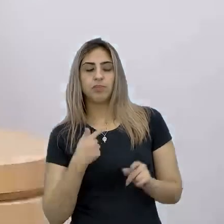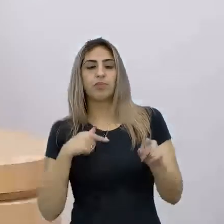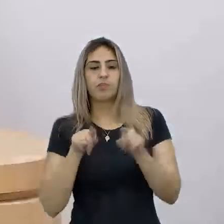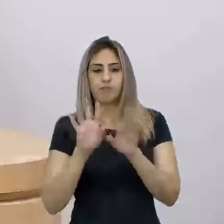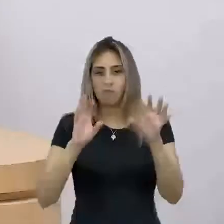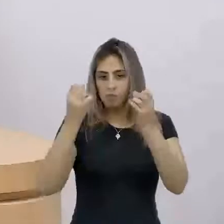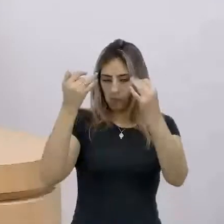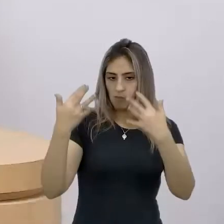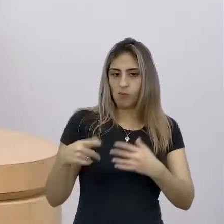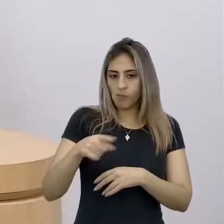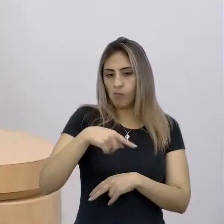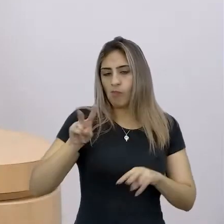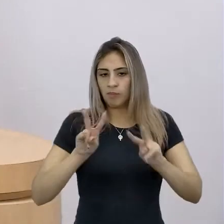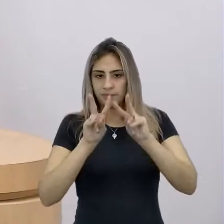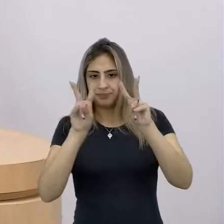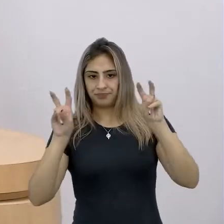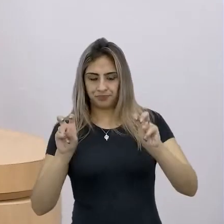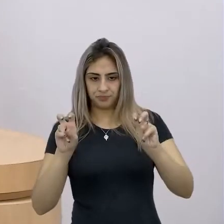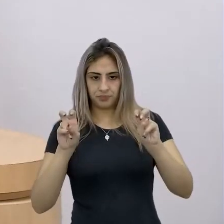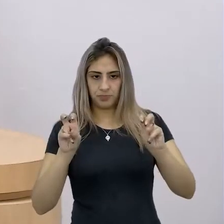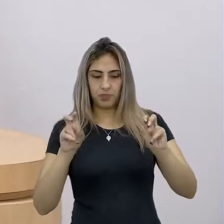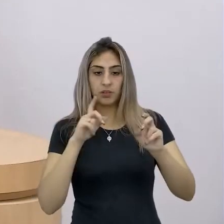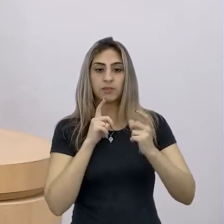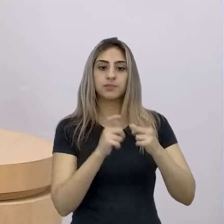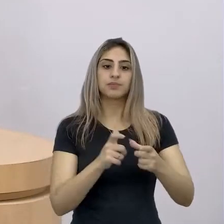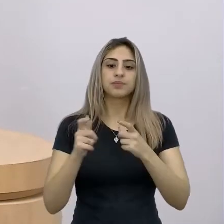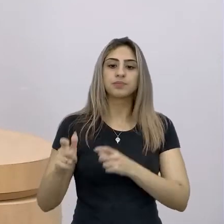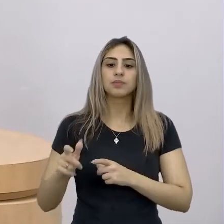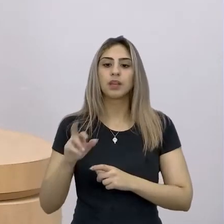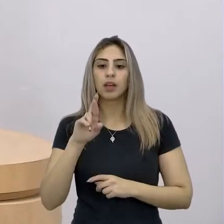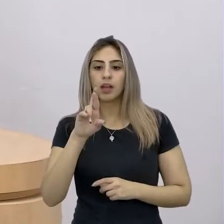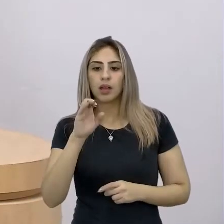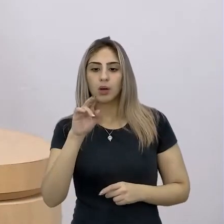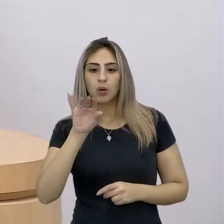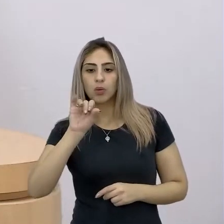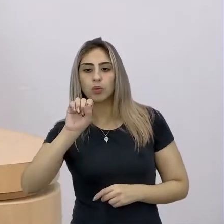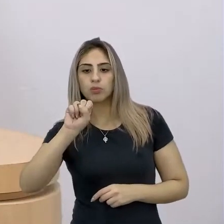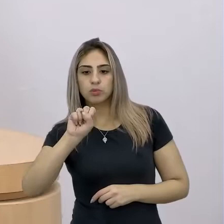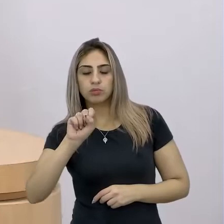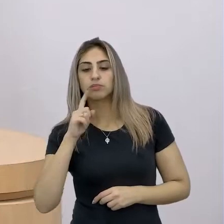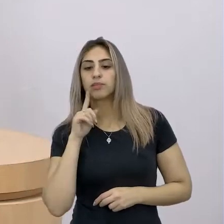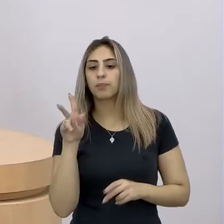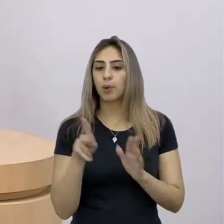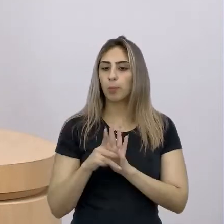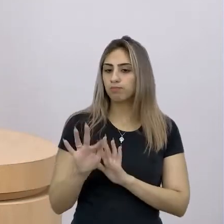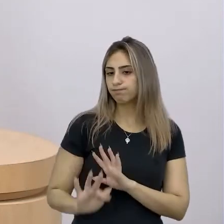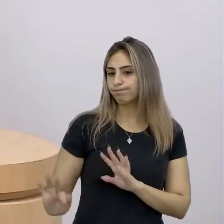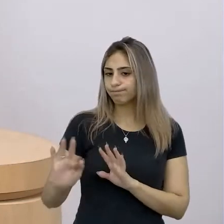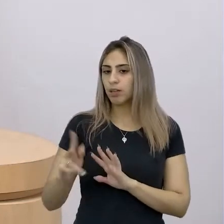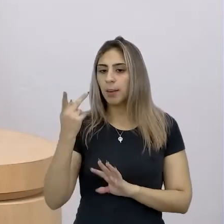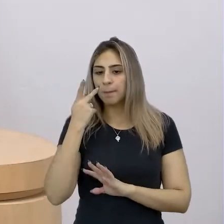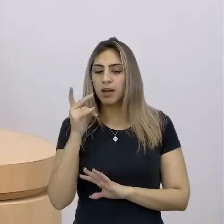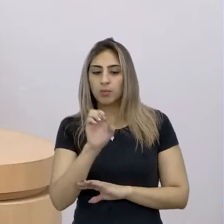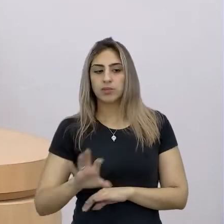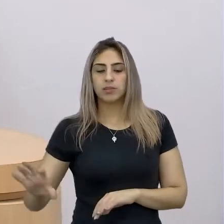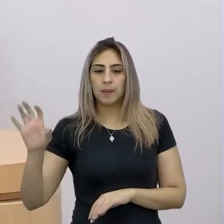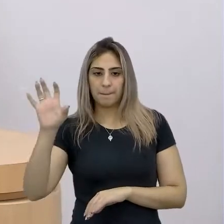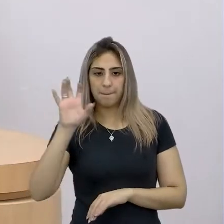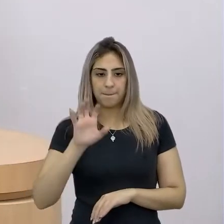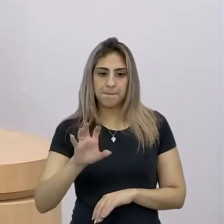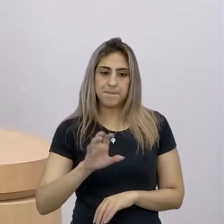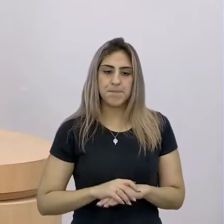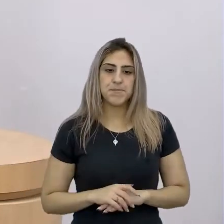falei que essa questão aí da alocação dos recursos, né? Dos recursos da federação para os estados.